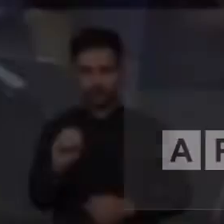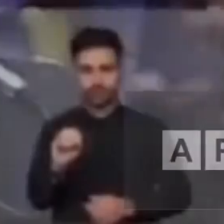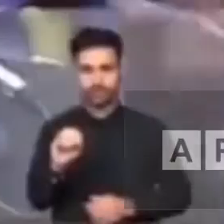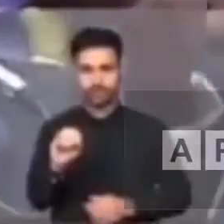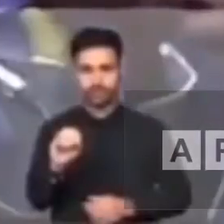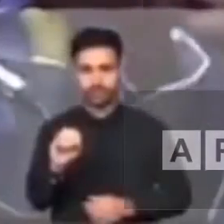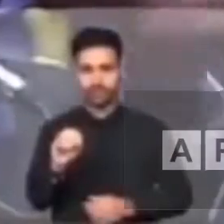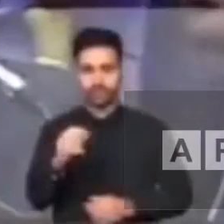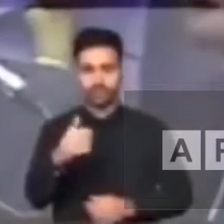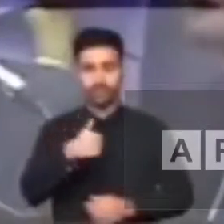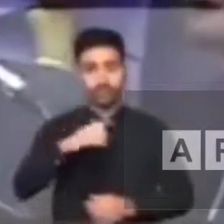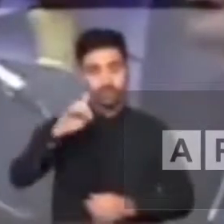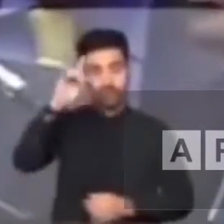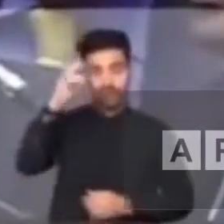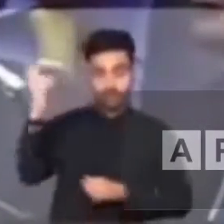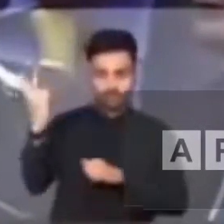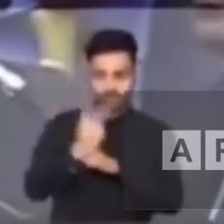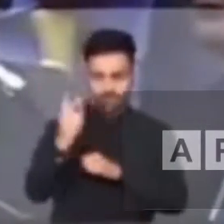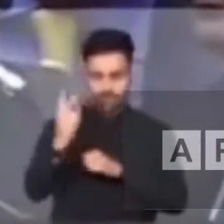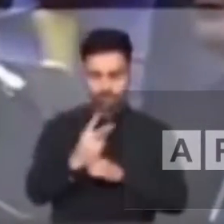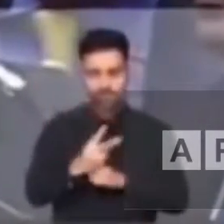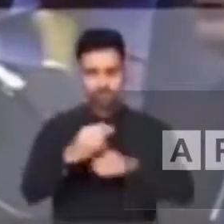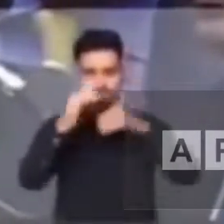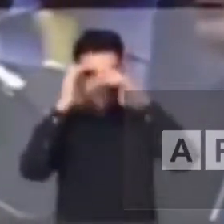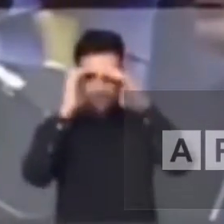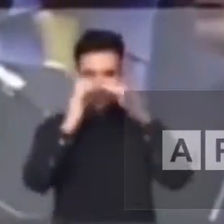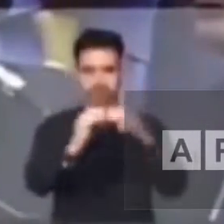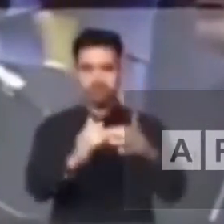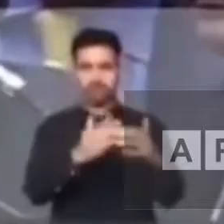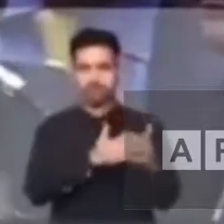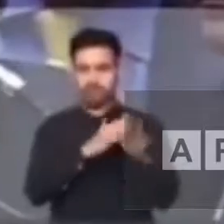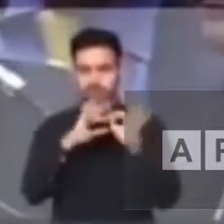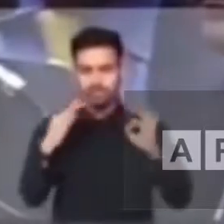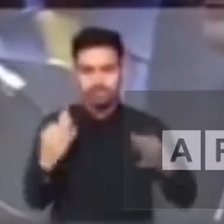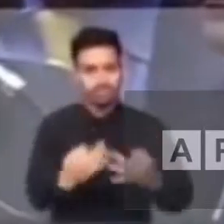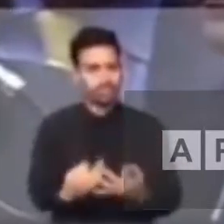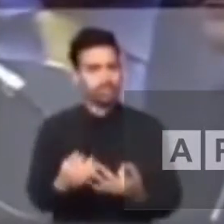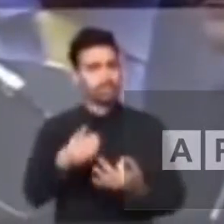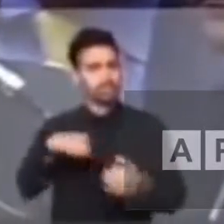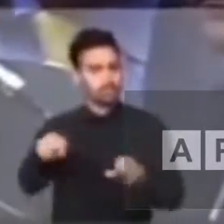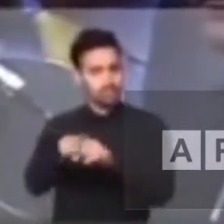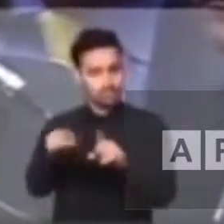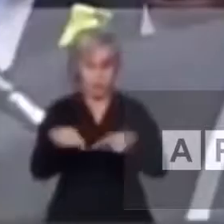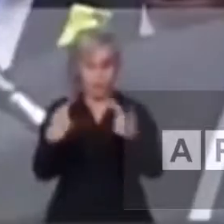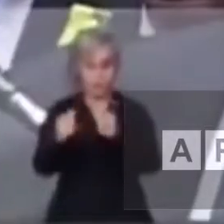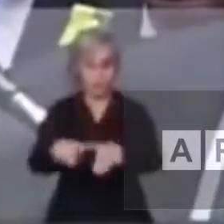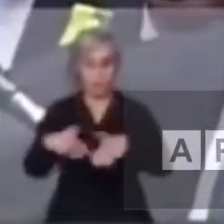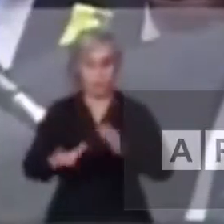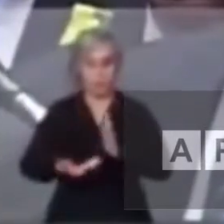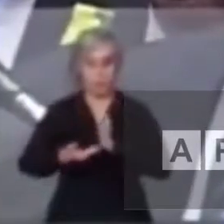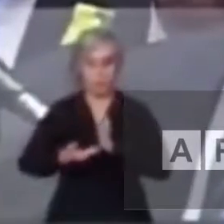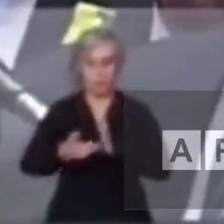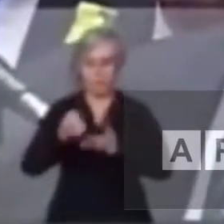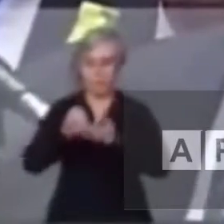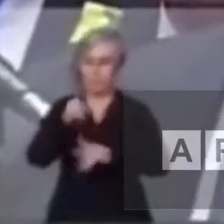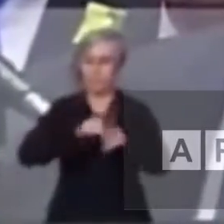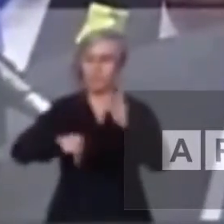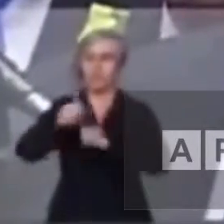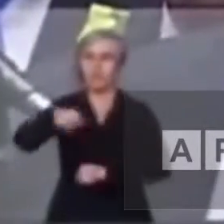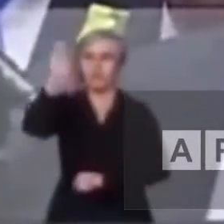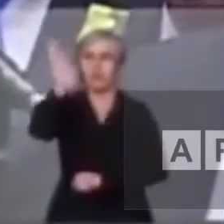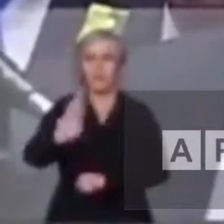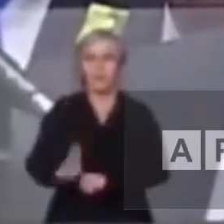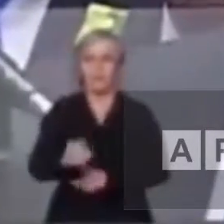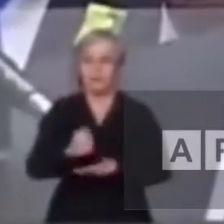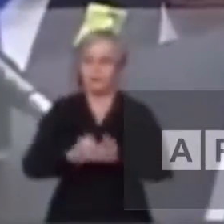Com a proteção de Deus, e respeito à minha família, e respeito aos meus amigos. Pelo povo brasileiro,